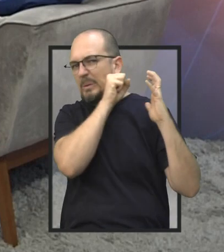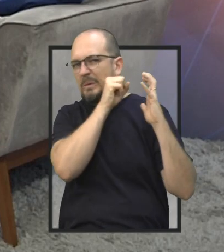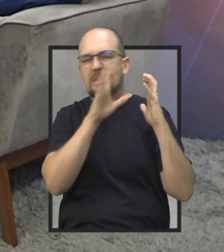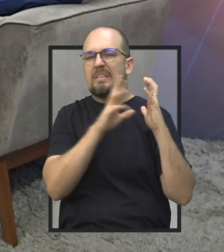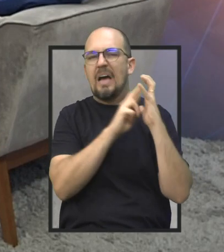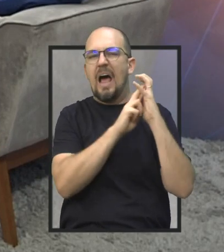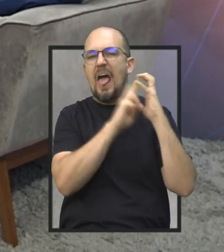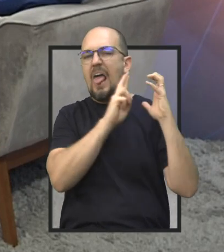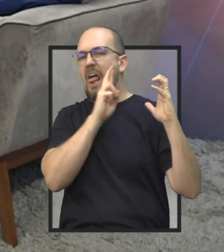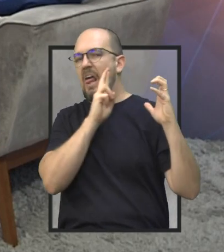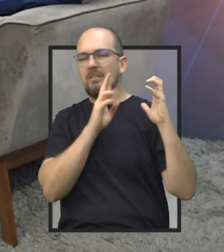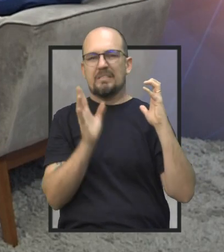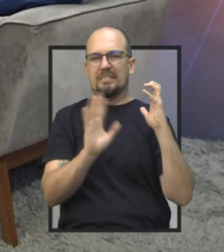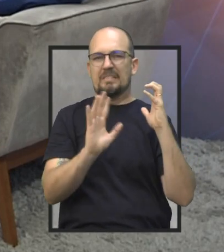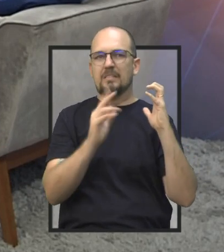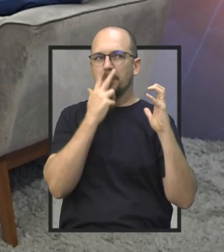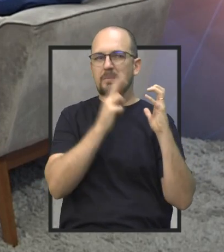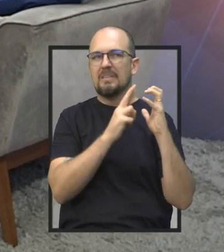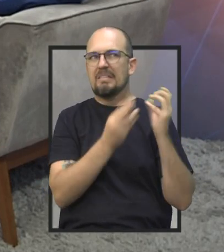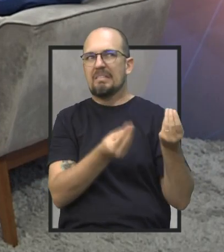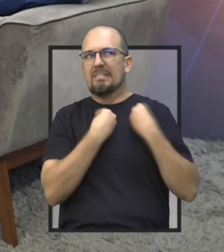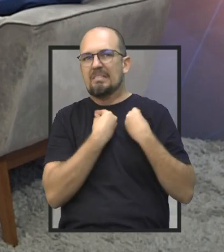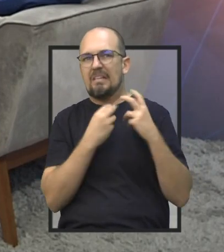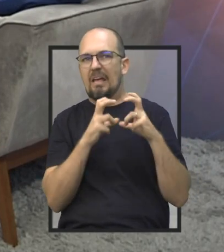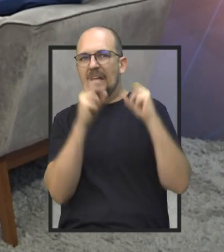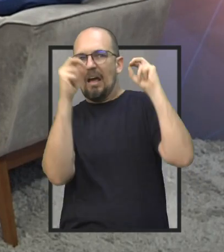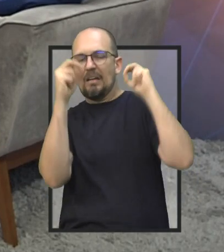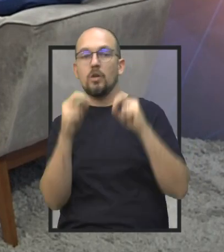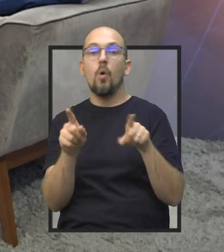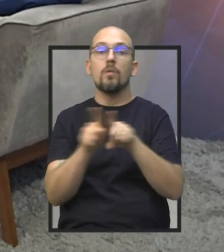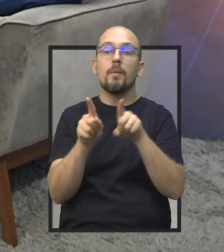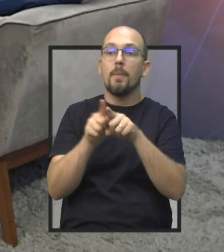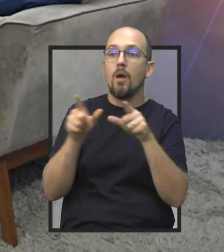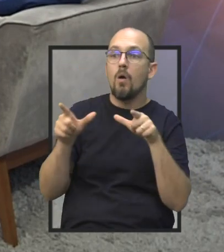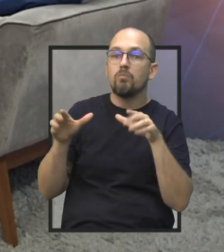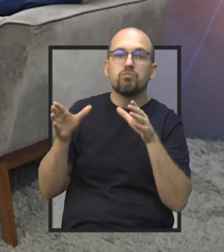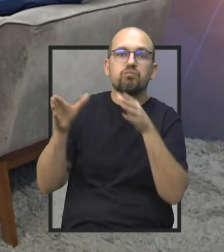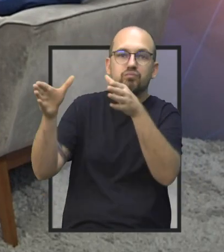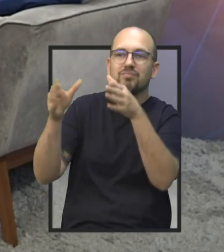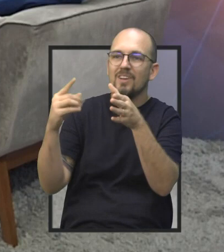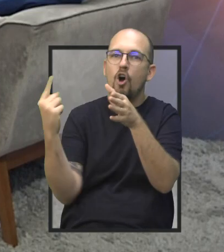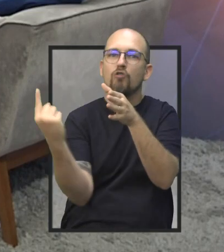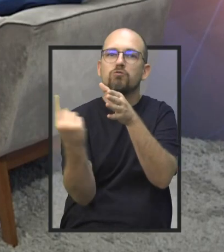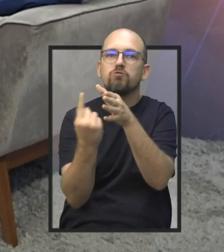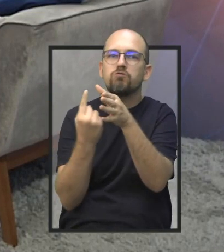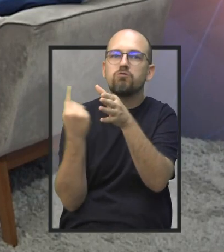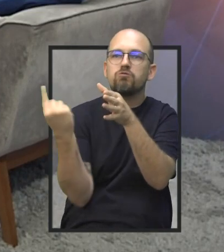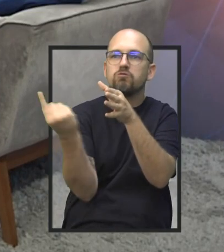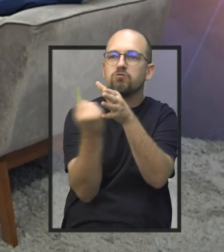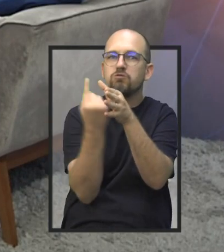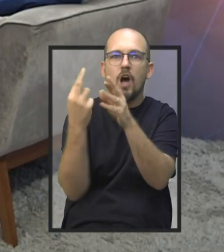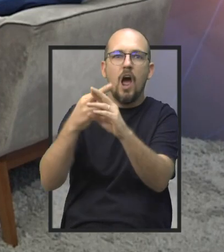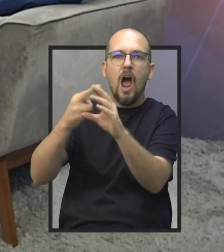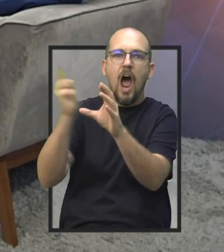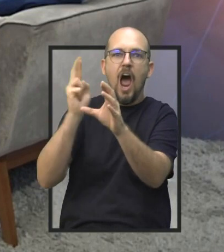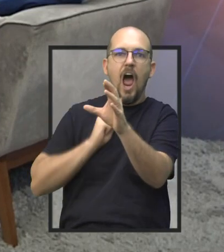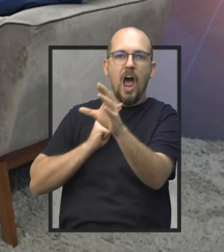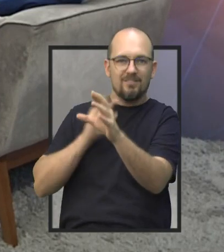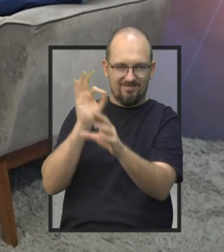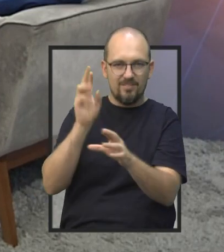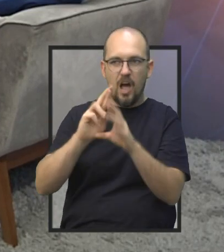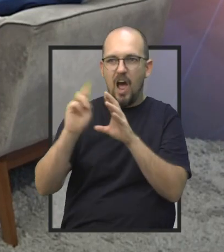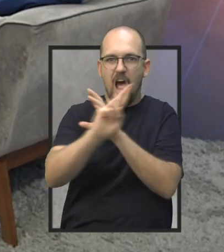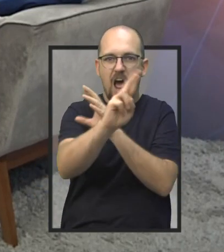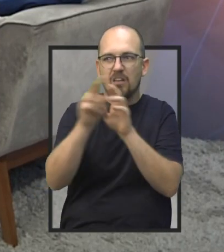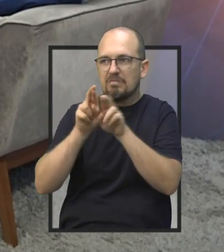nessa região que então vai causar câncer. Micro-ondas, por exemplo, né, como você mencionou a questão da radiação, evita